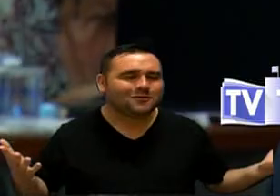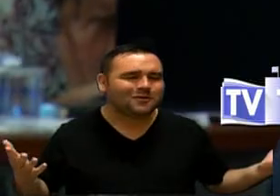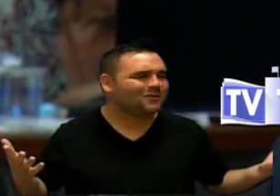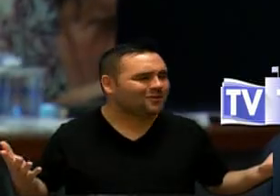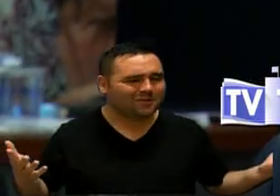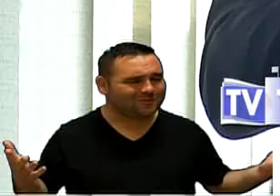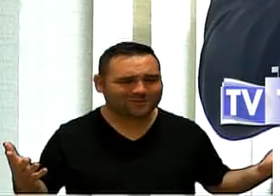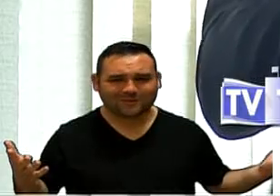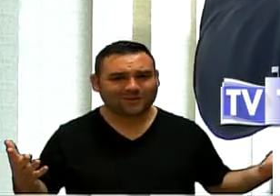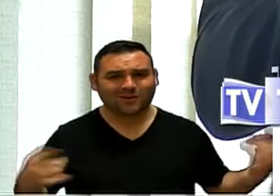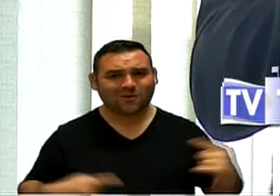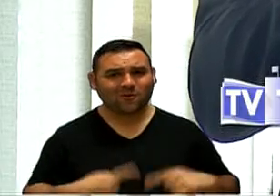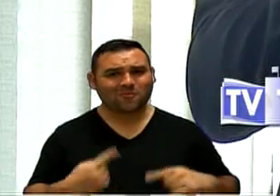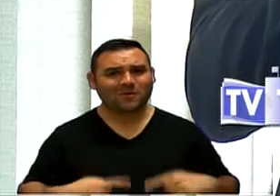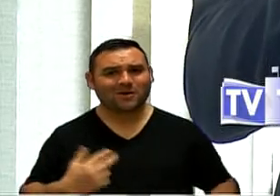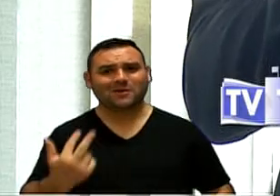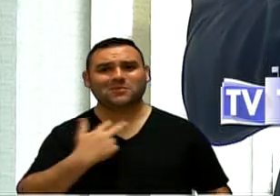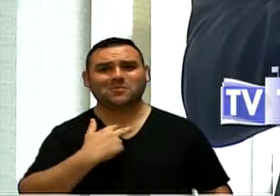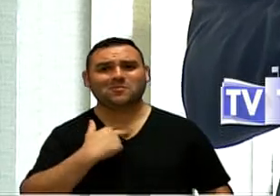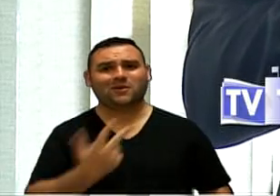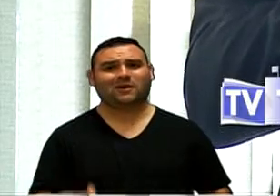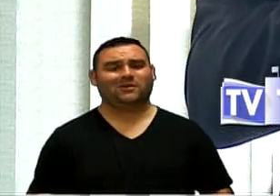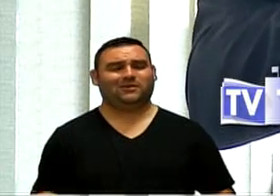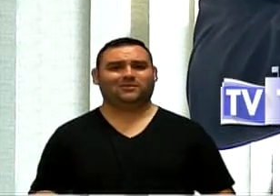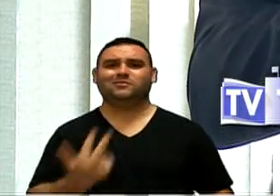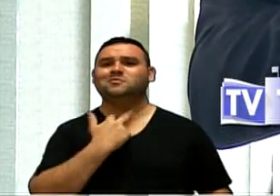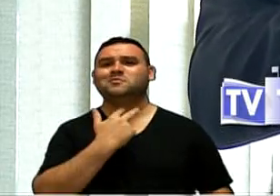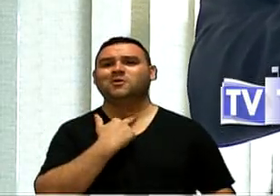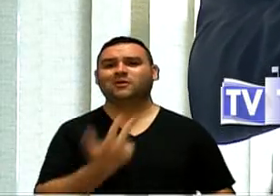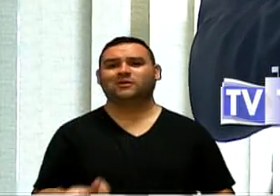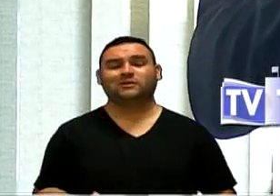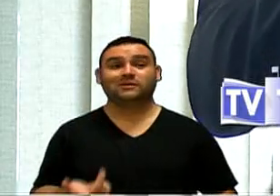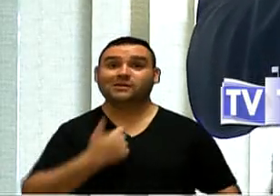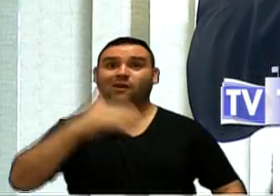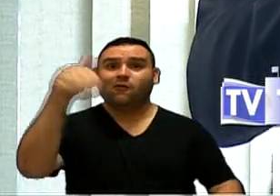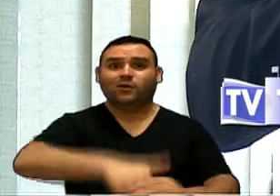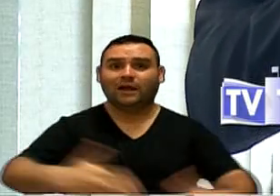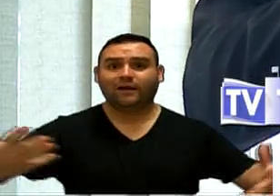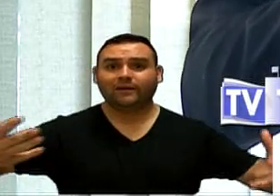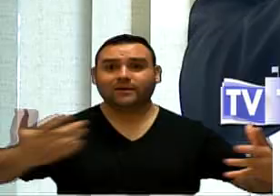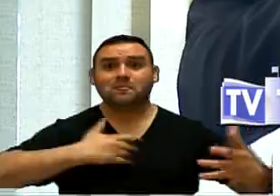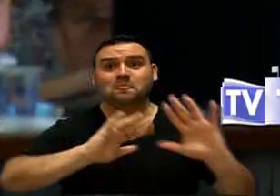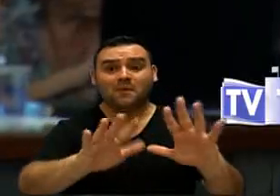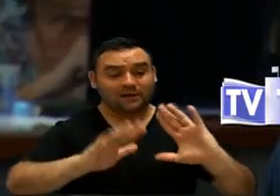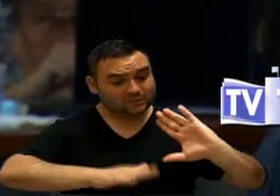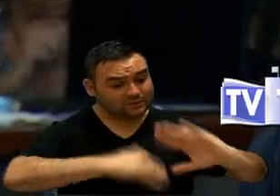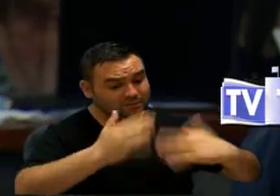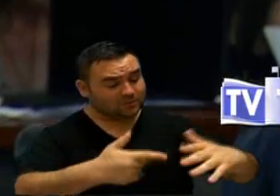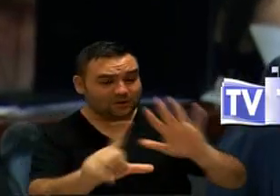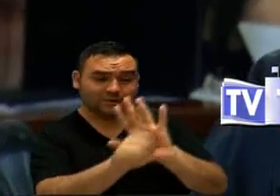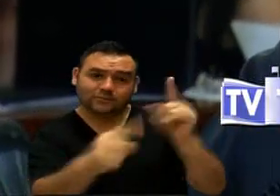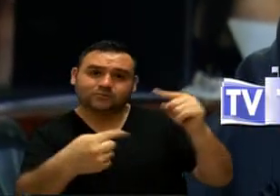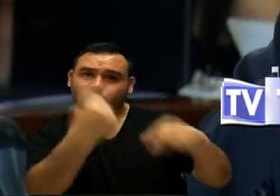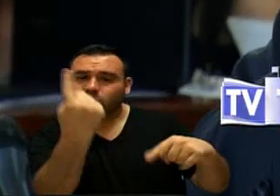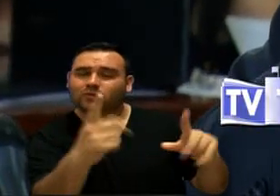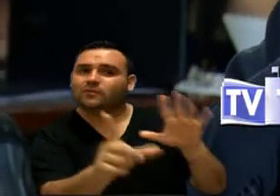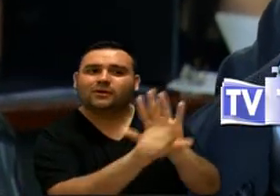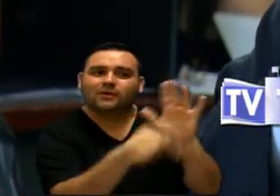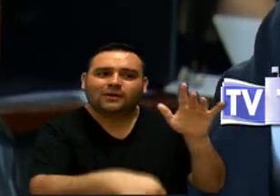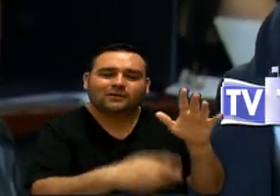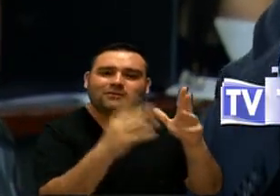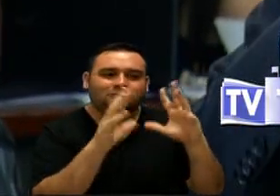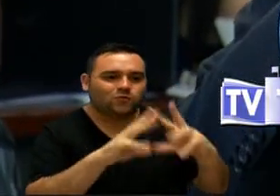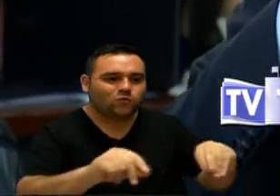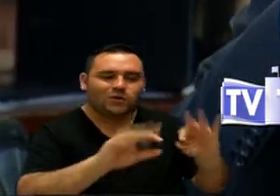Vossa Excelência, sabe, já não, derrubou não pode. Diversos vetos aqui, vereador Martinez. Não, eu votei, mas aí a inconstitucionalidade não